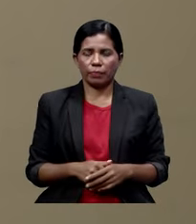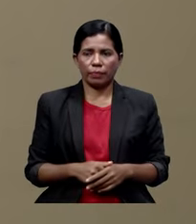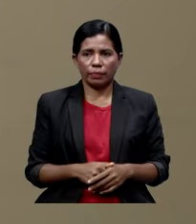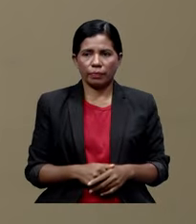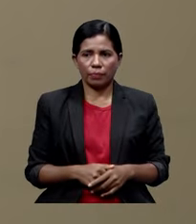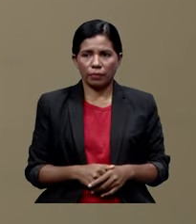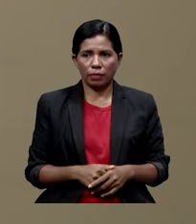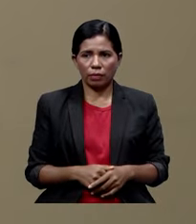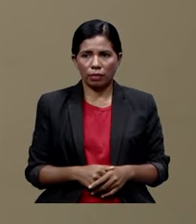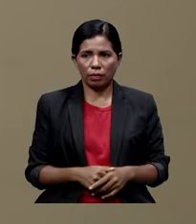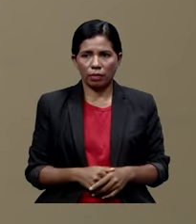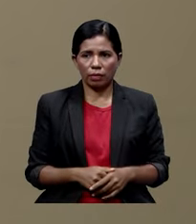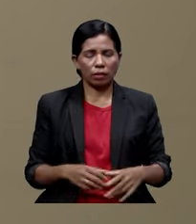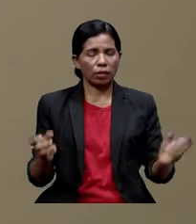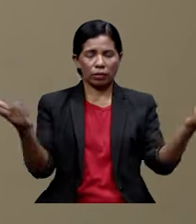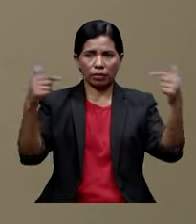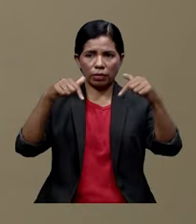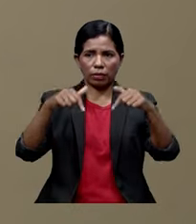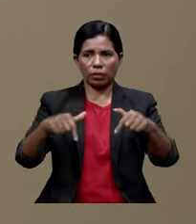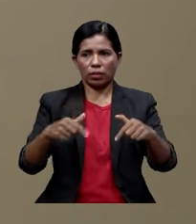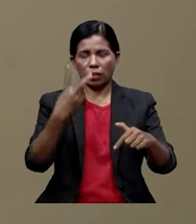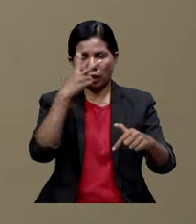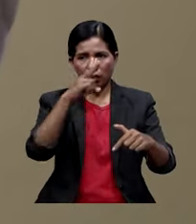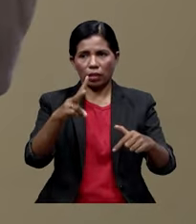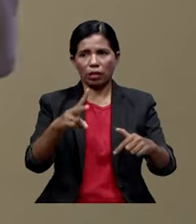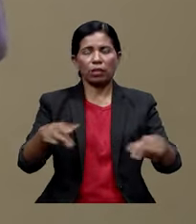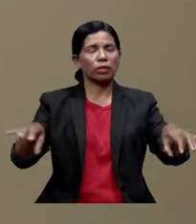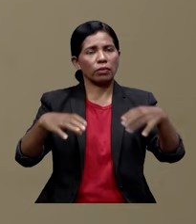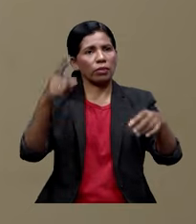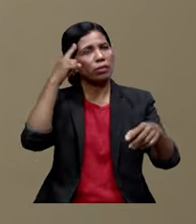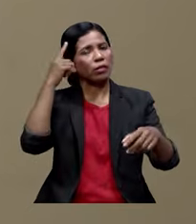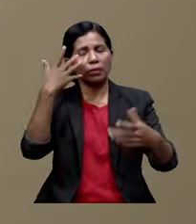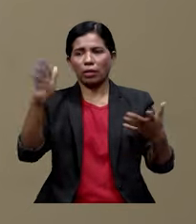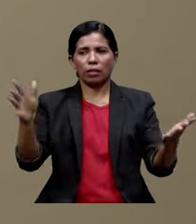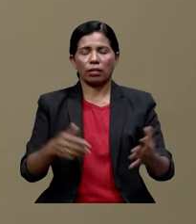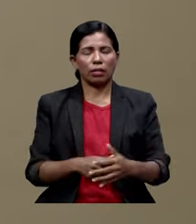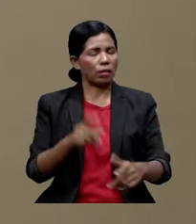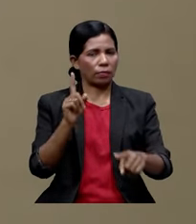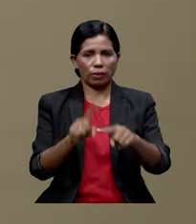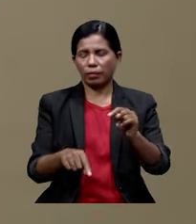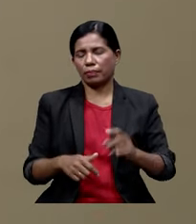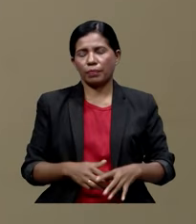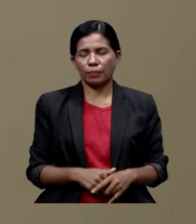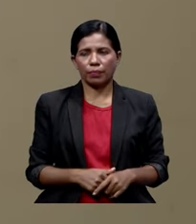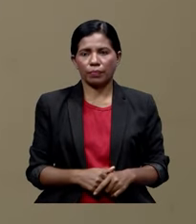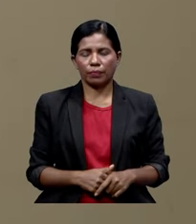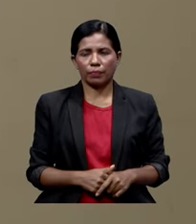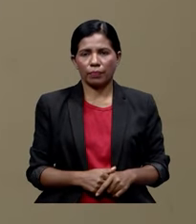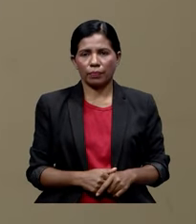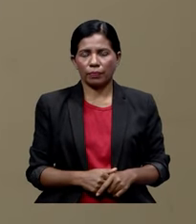Não para vir receber um cargo, trabalhar e... Não.